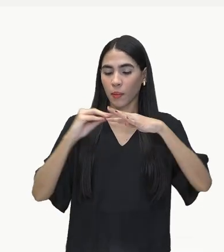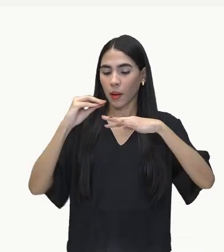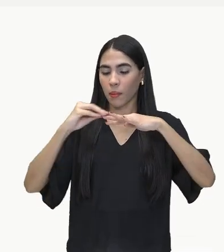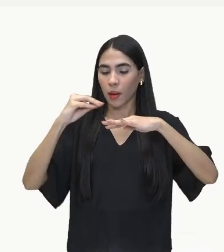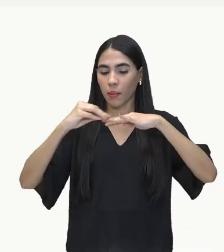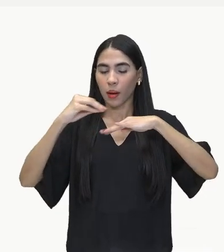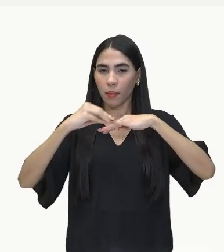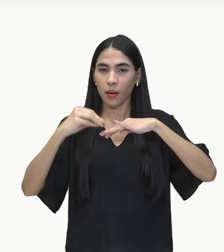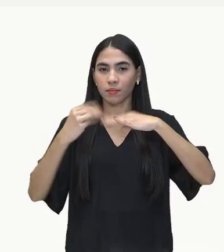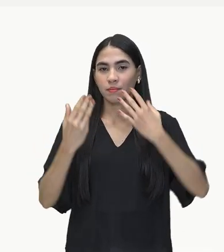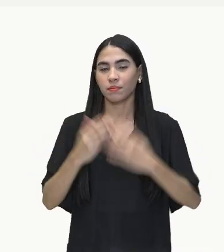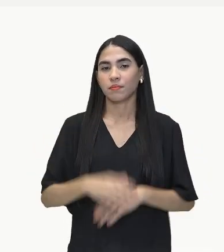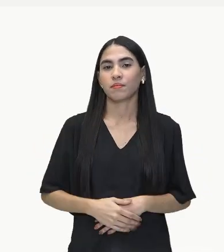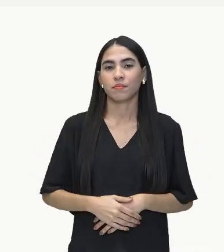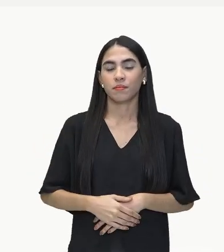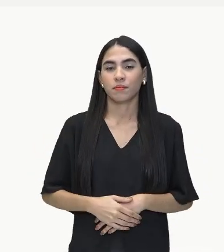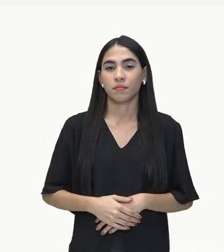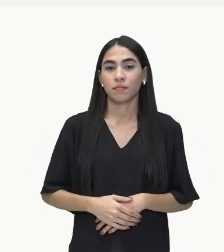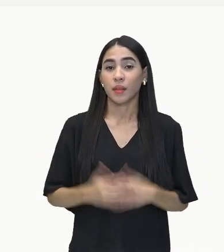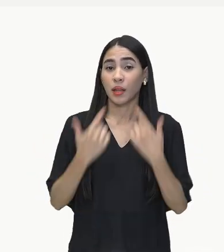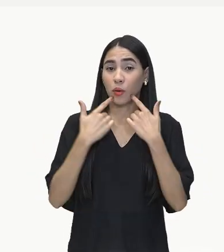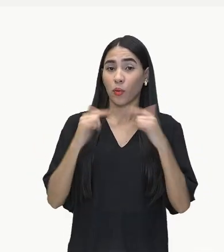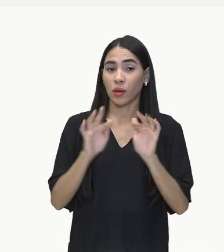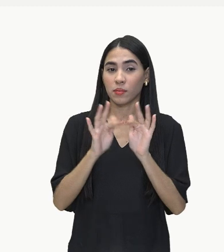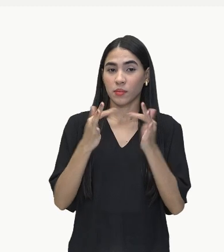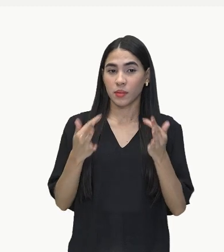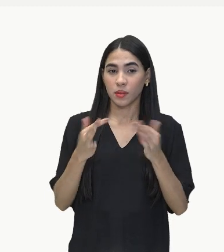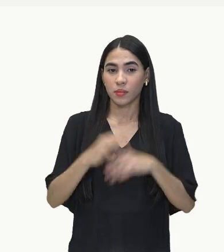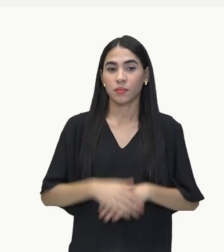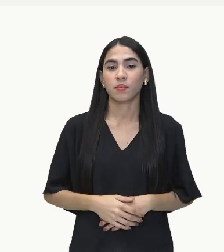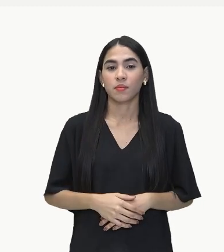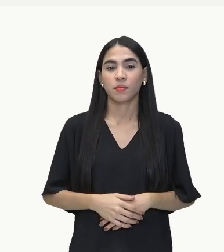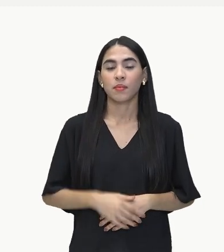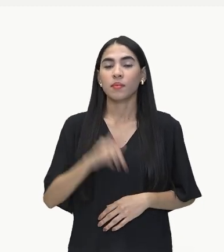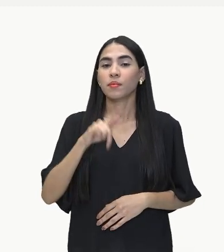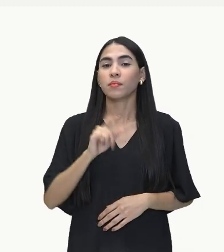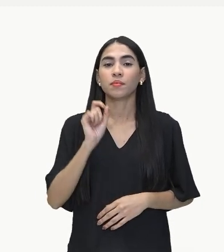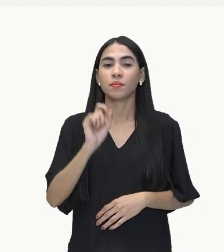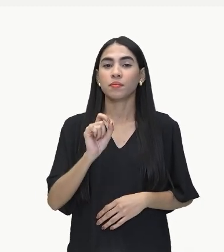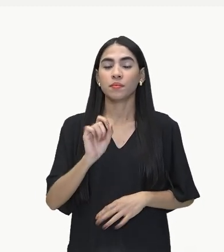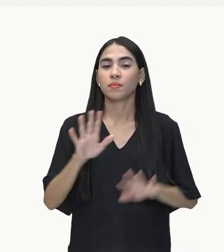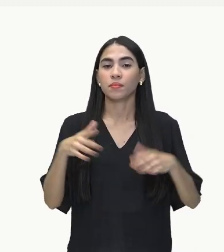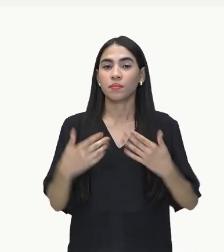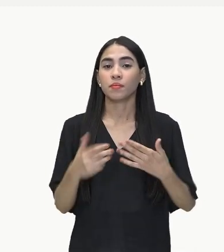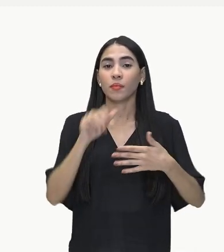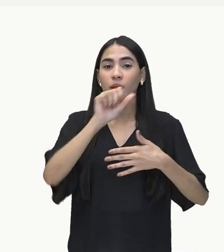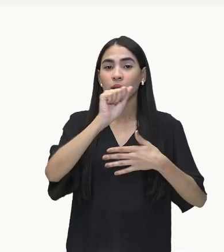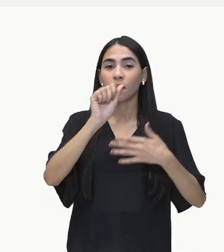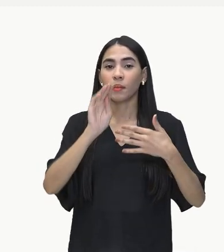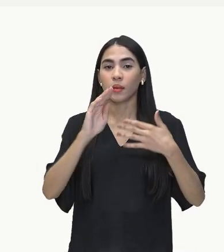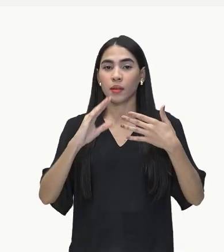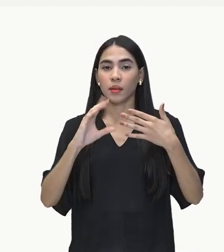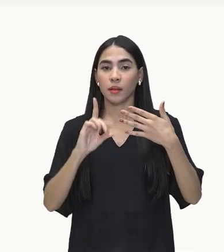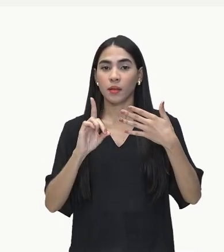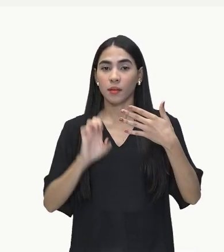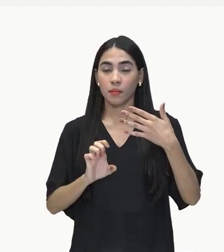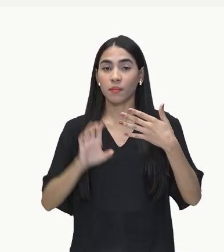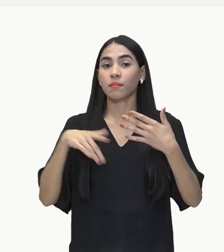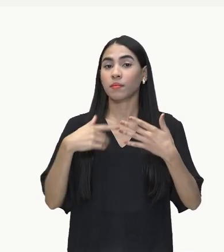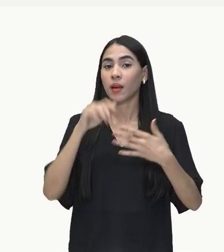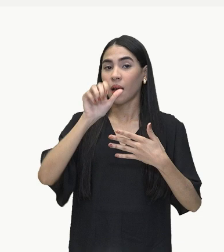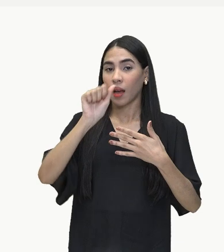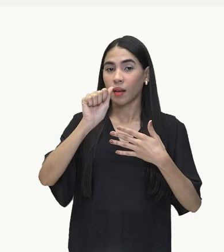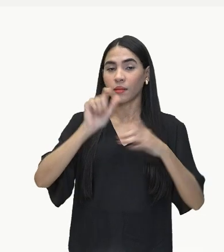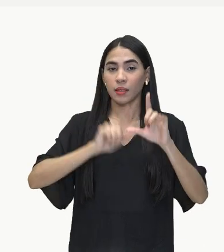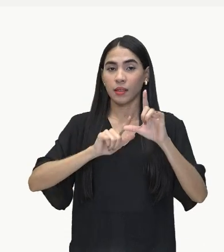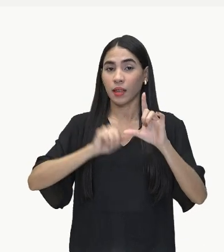linguagem popular, desconhecida pela garota, é a letra A, tá?